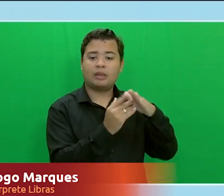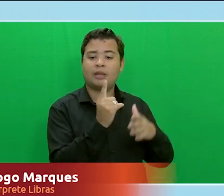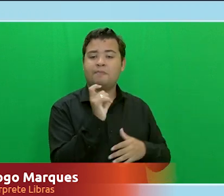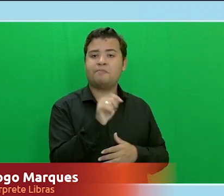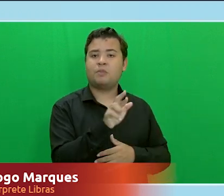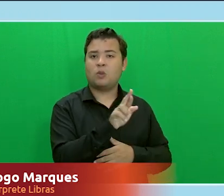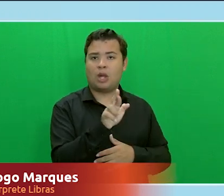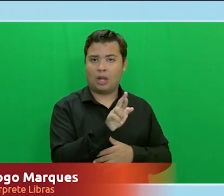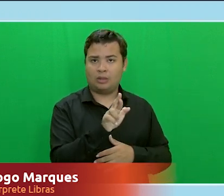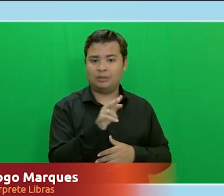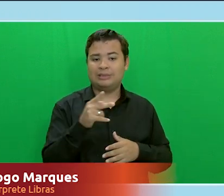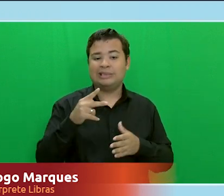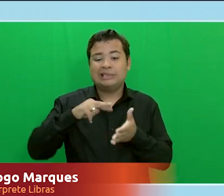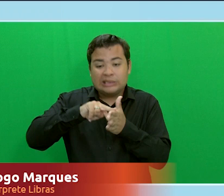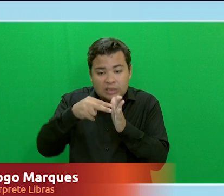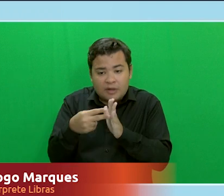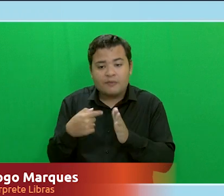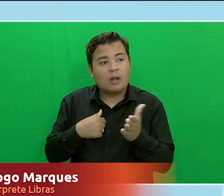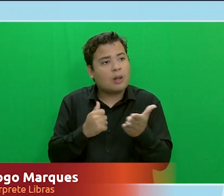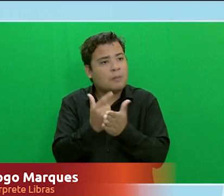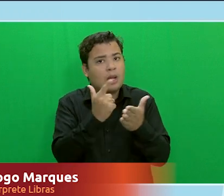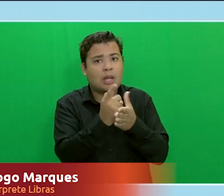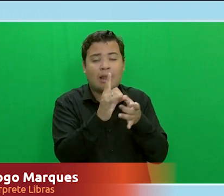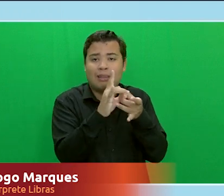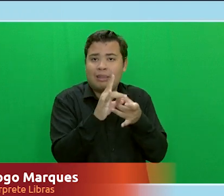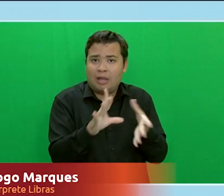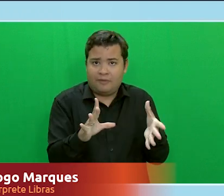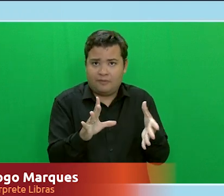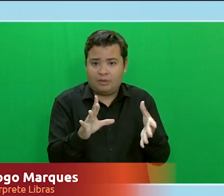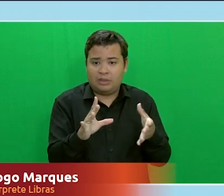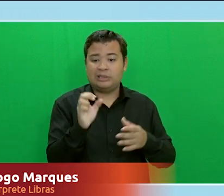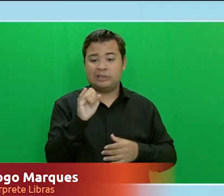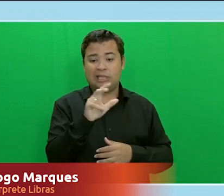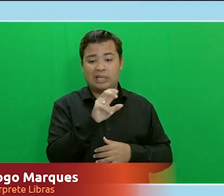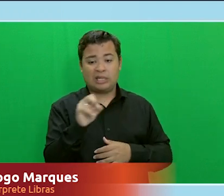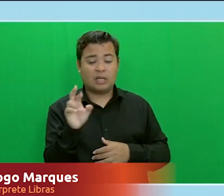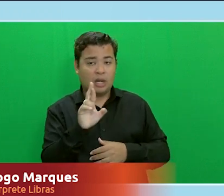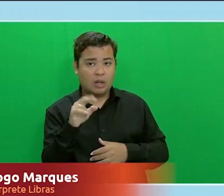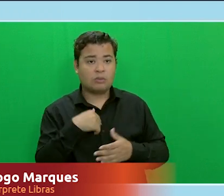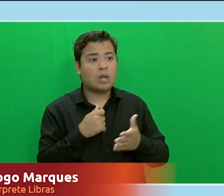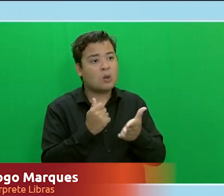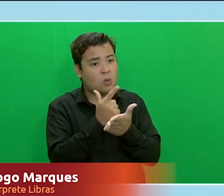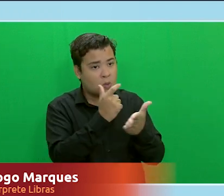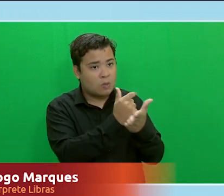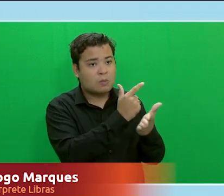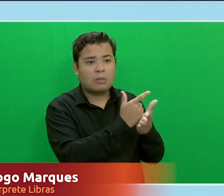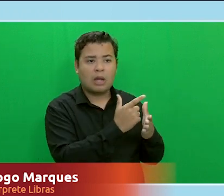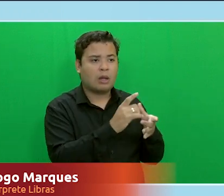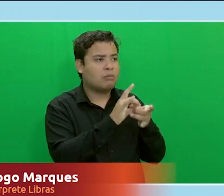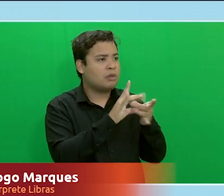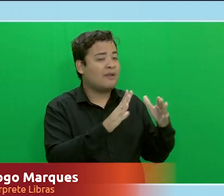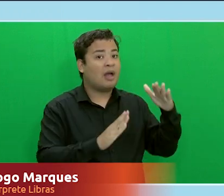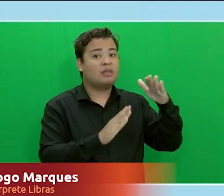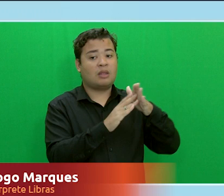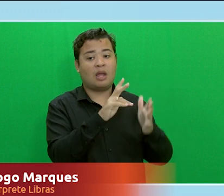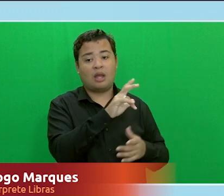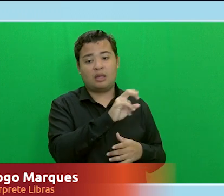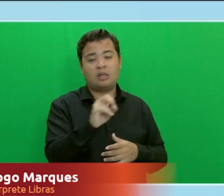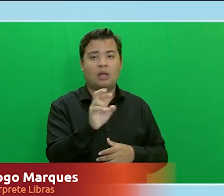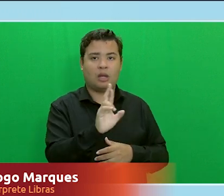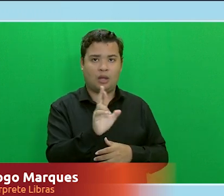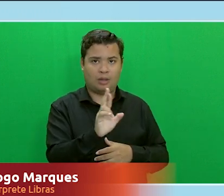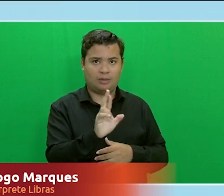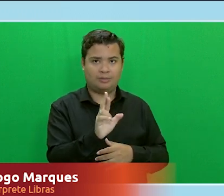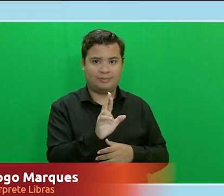R$1.000. Ou se você é livre para comprar, se você tem R$500, você é livre para comprar qualquer tênis, contando que seja até